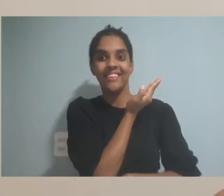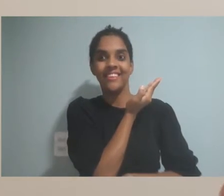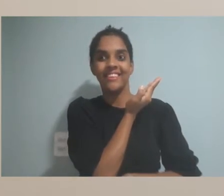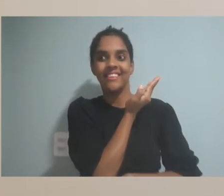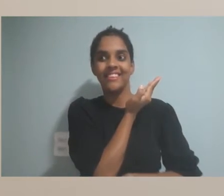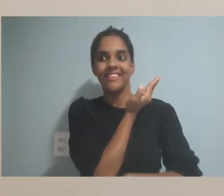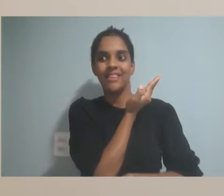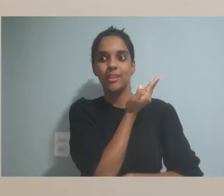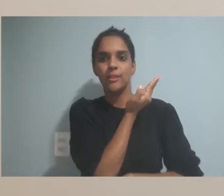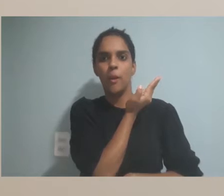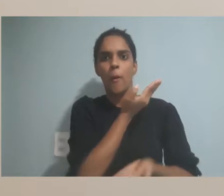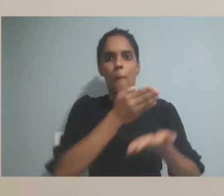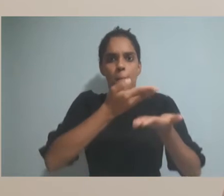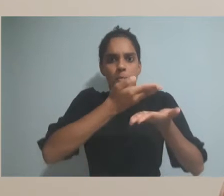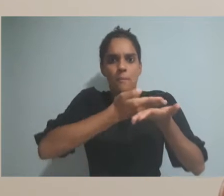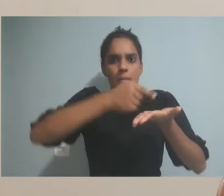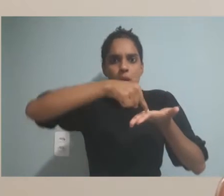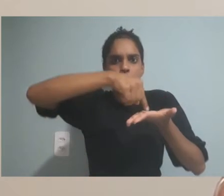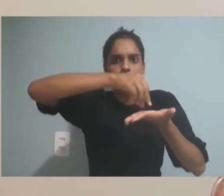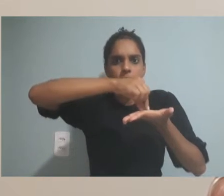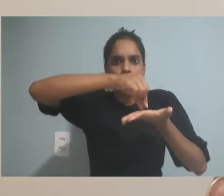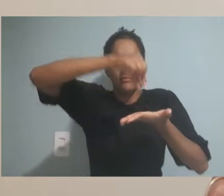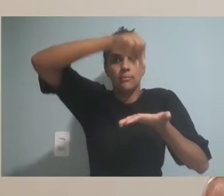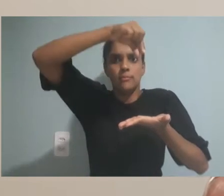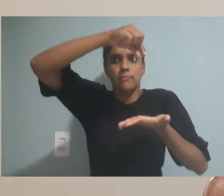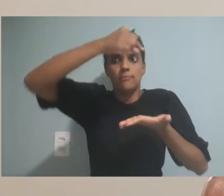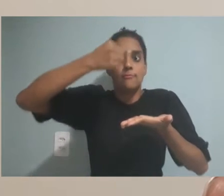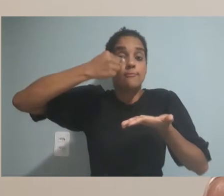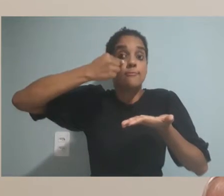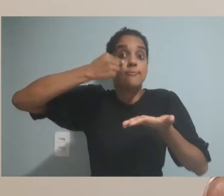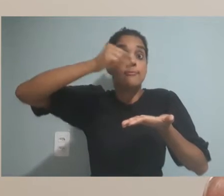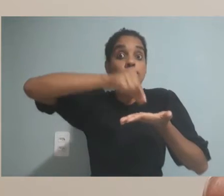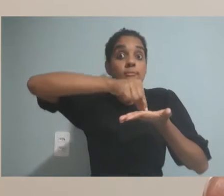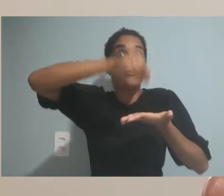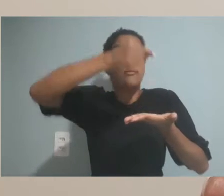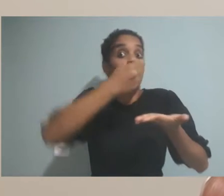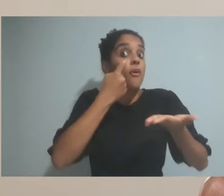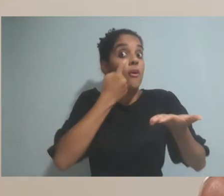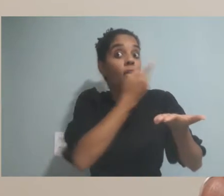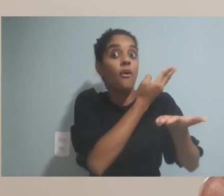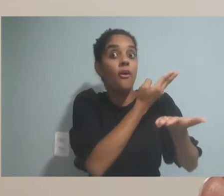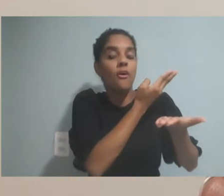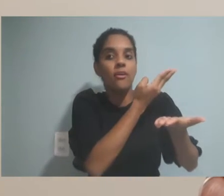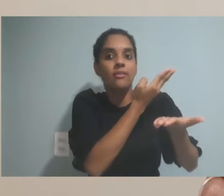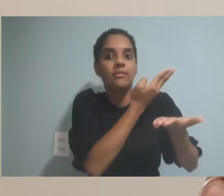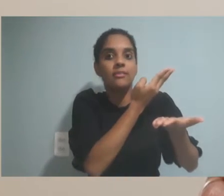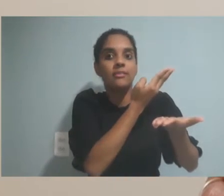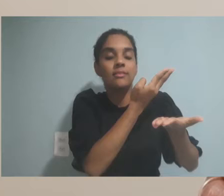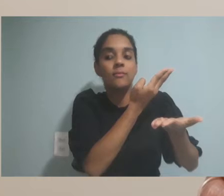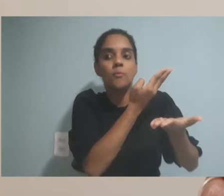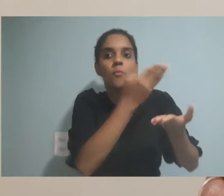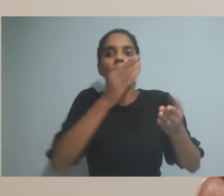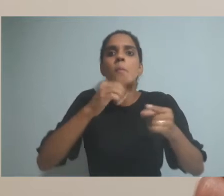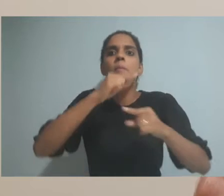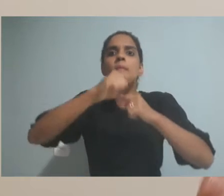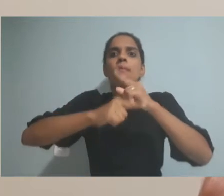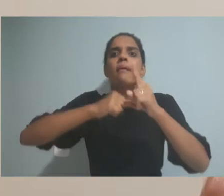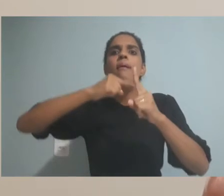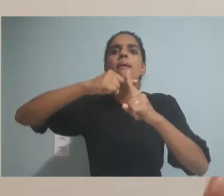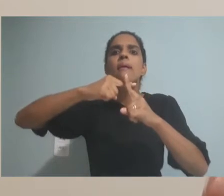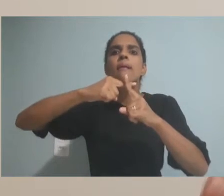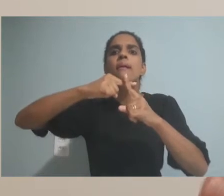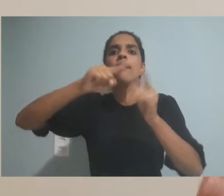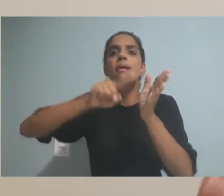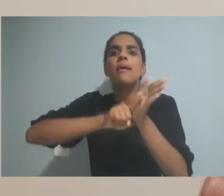vocês o pêndulo eletrostático, um dispositivo que possibilita a detecção do excesso das cargas